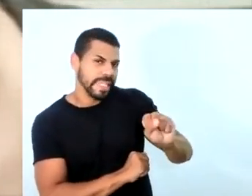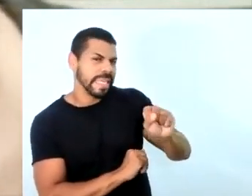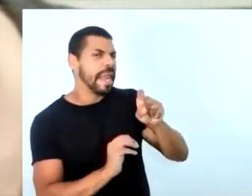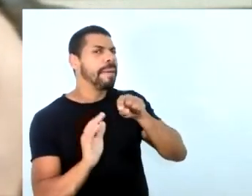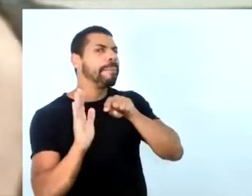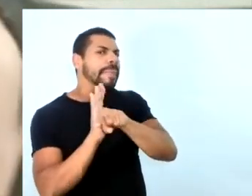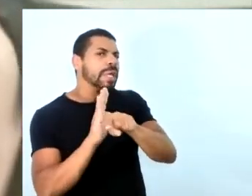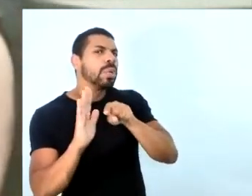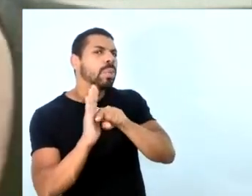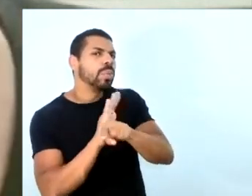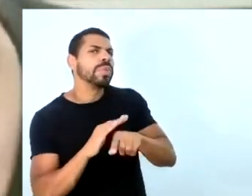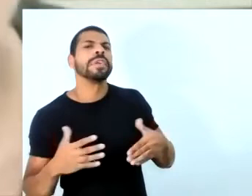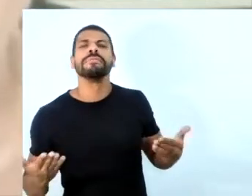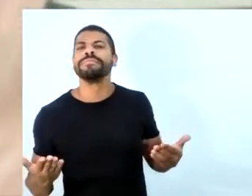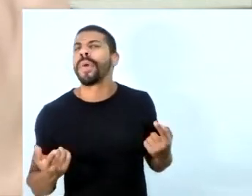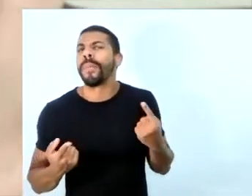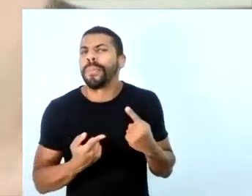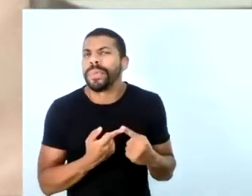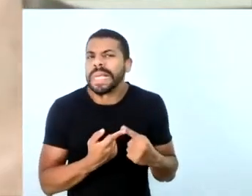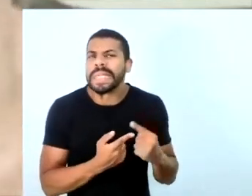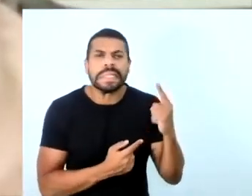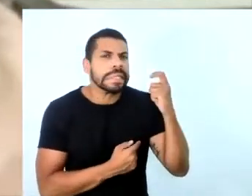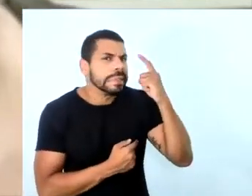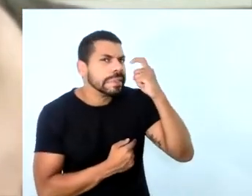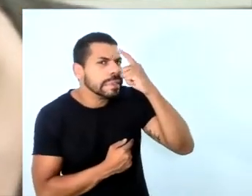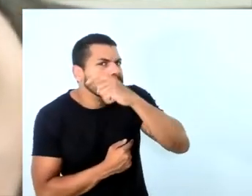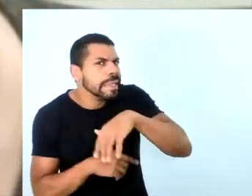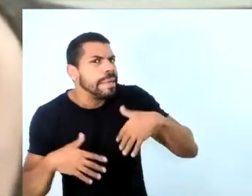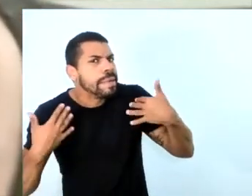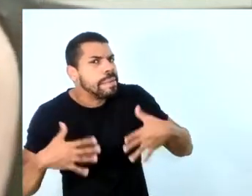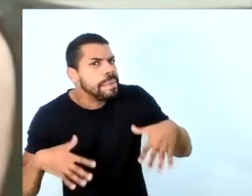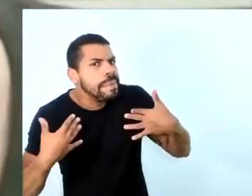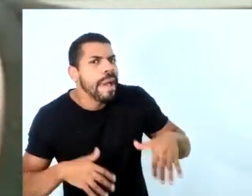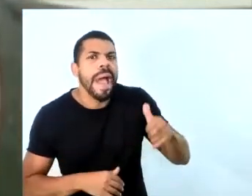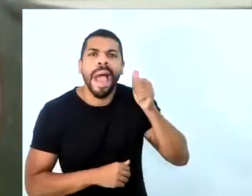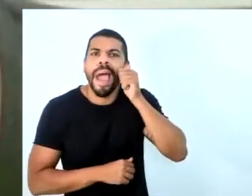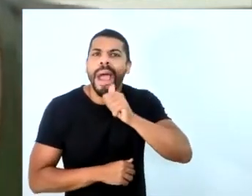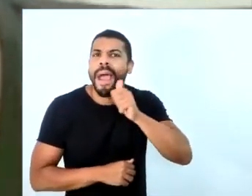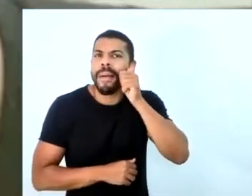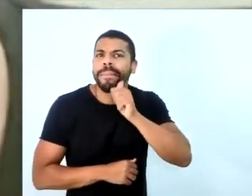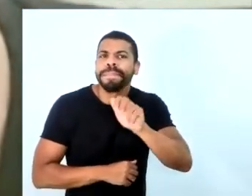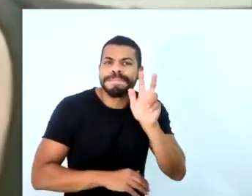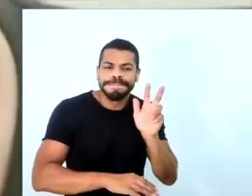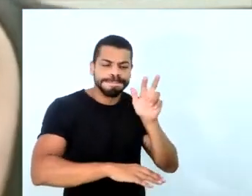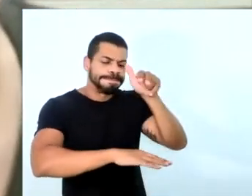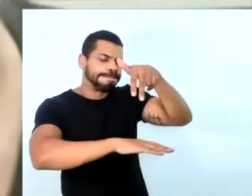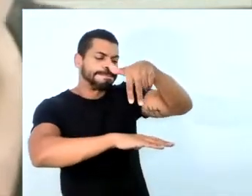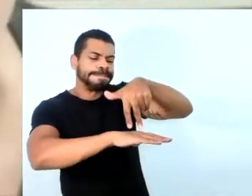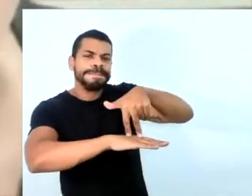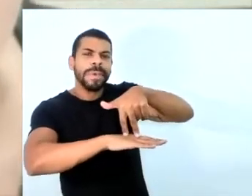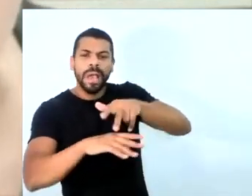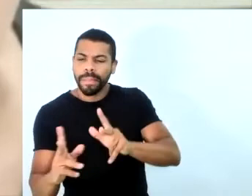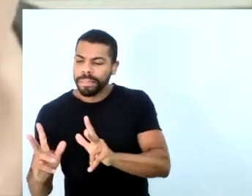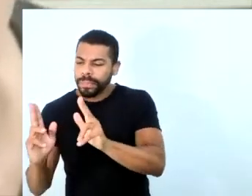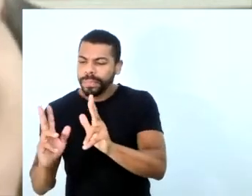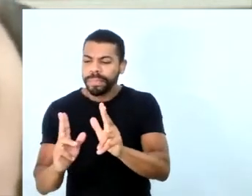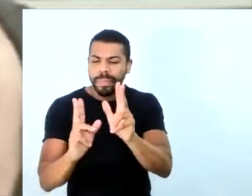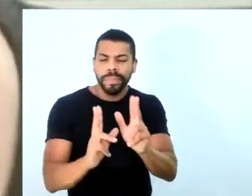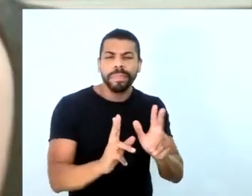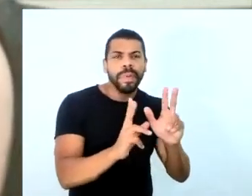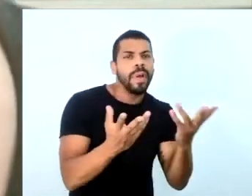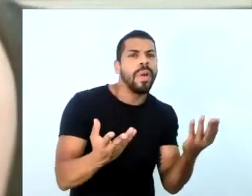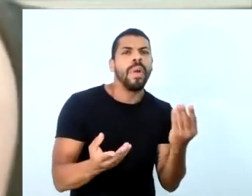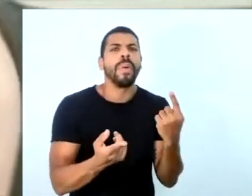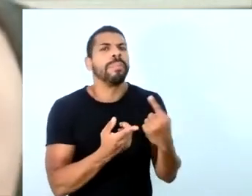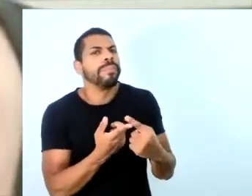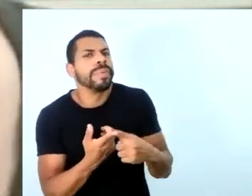ela pergunta por que é tão difícil ver as mulheres na posição de serem as montadoras, as editoras